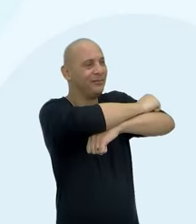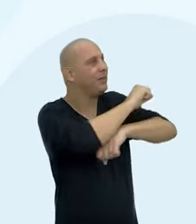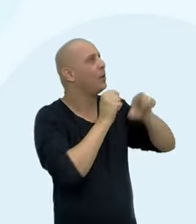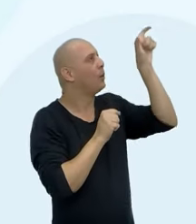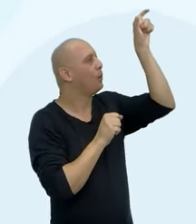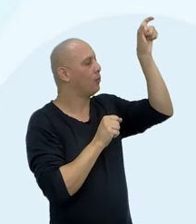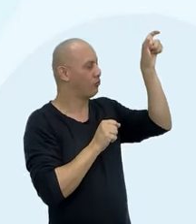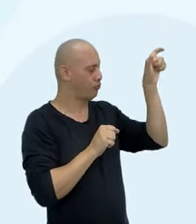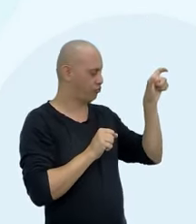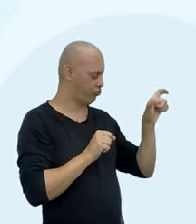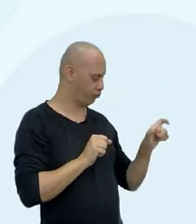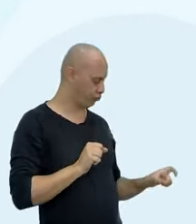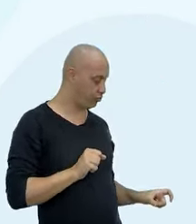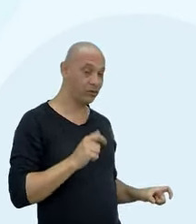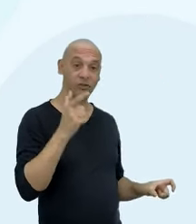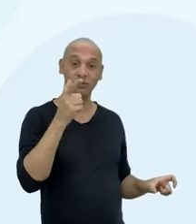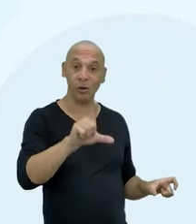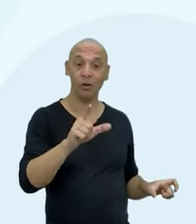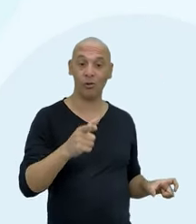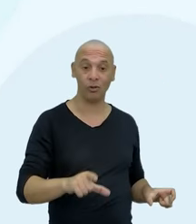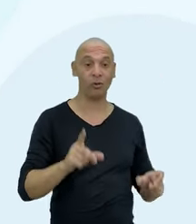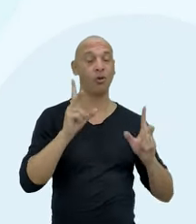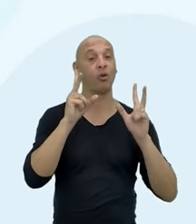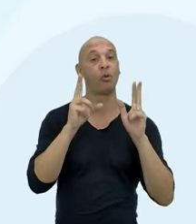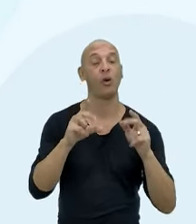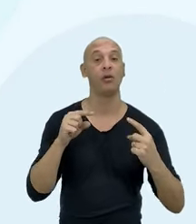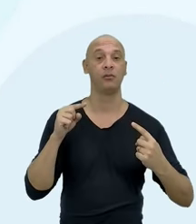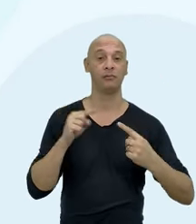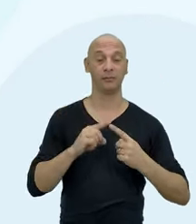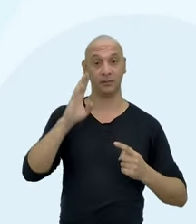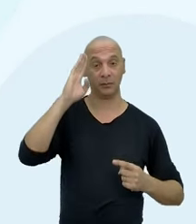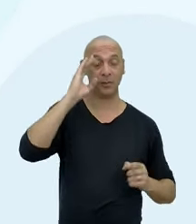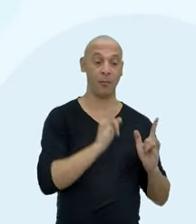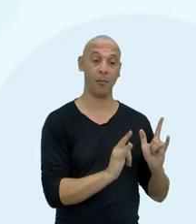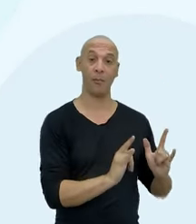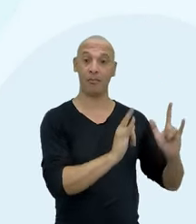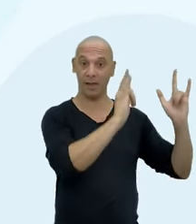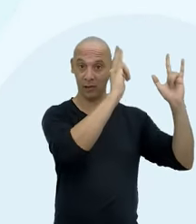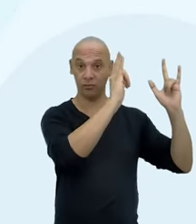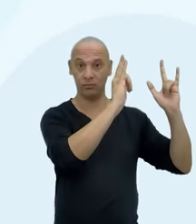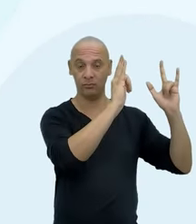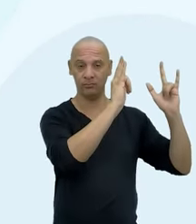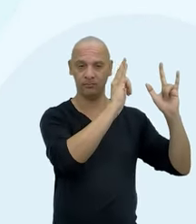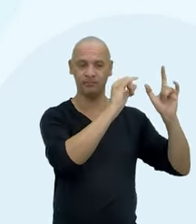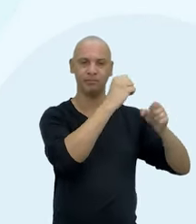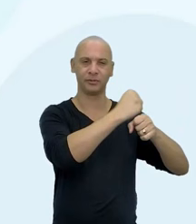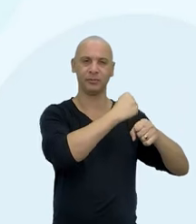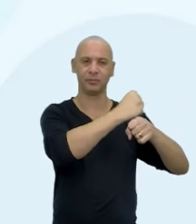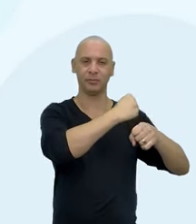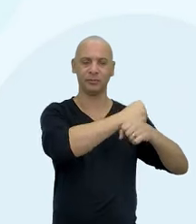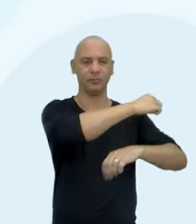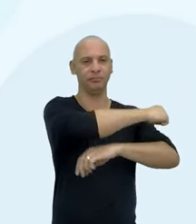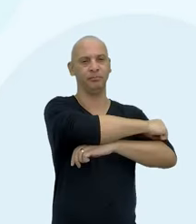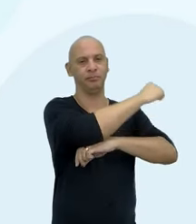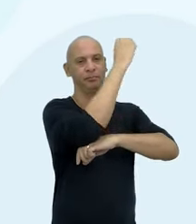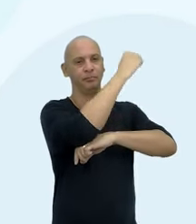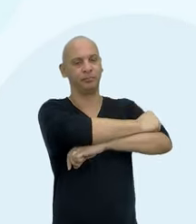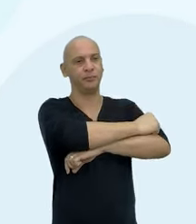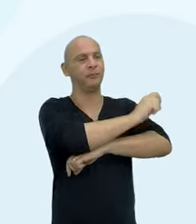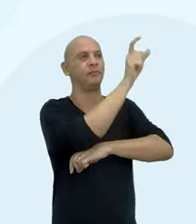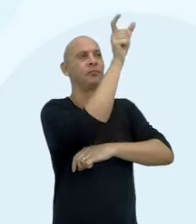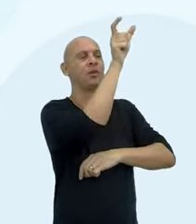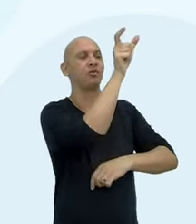base né o sempre repetindo estão os prédios principalmente na construção onde se repetem tudo